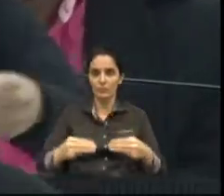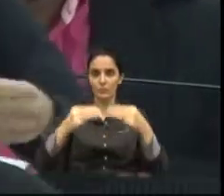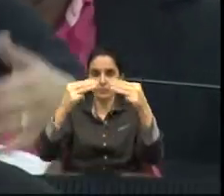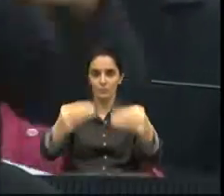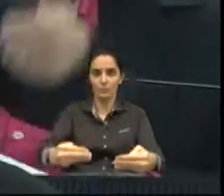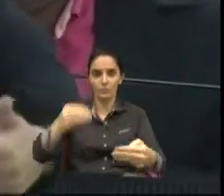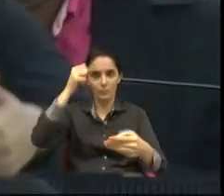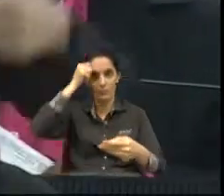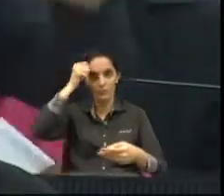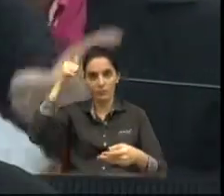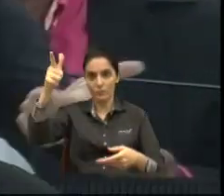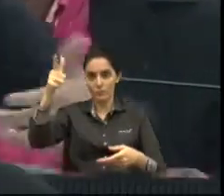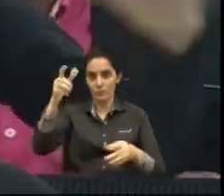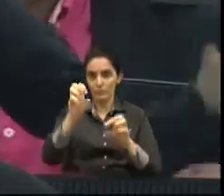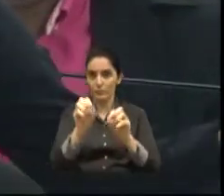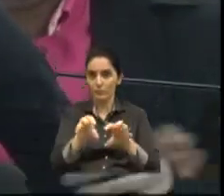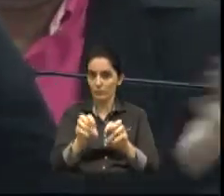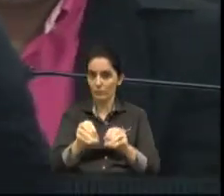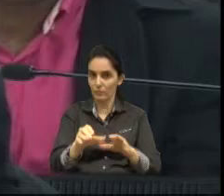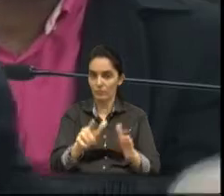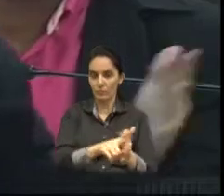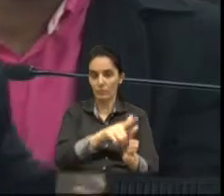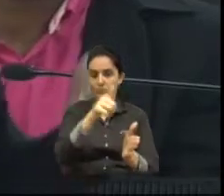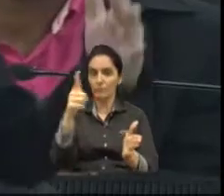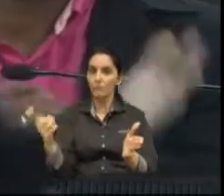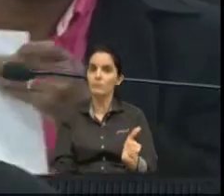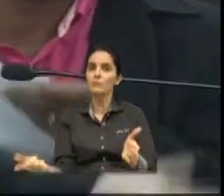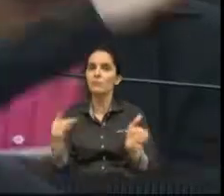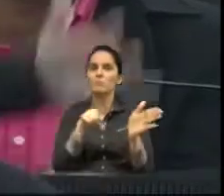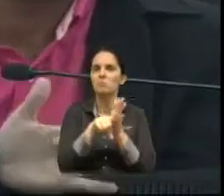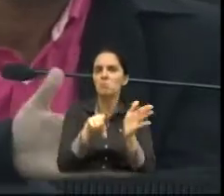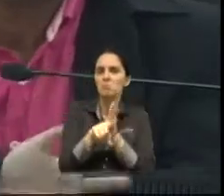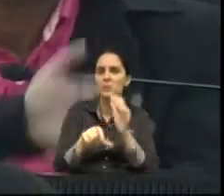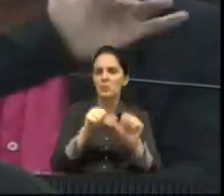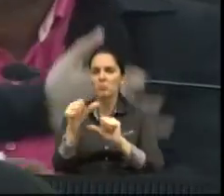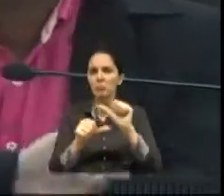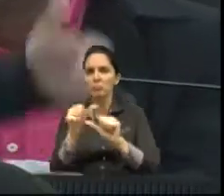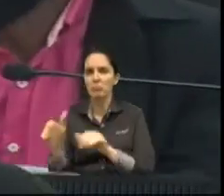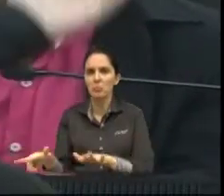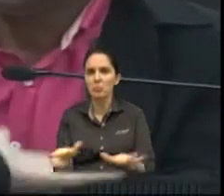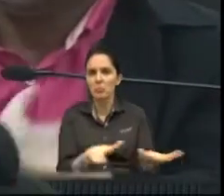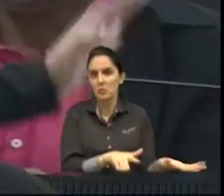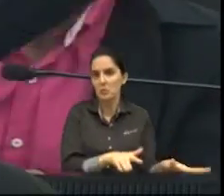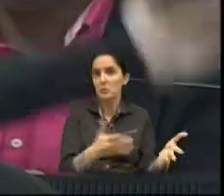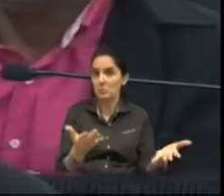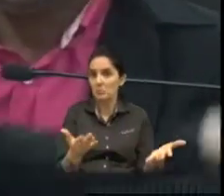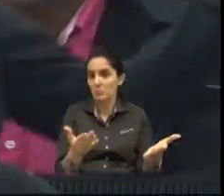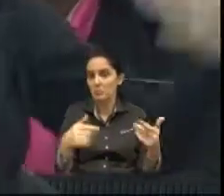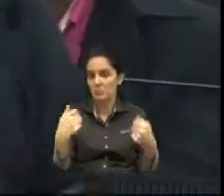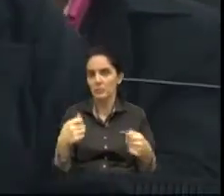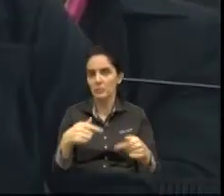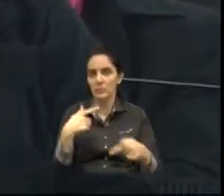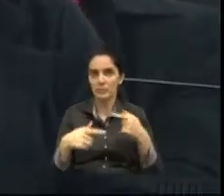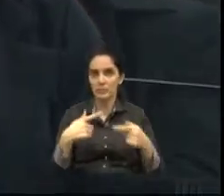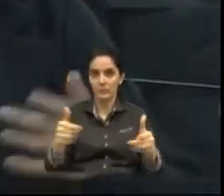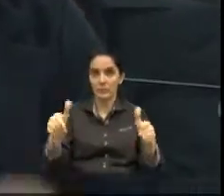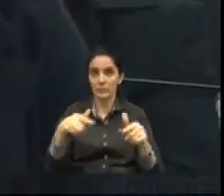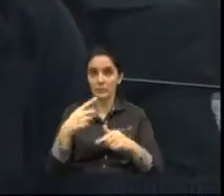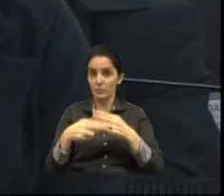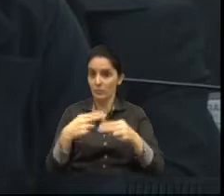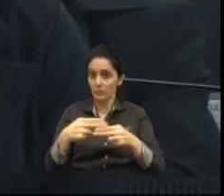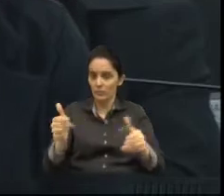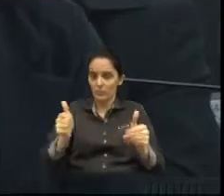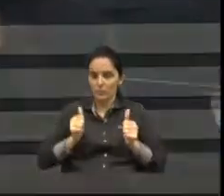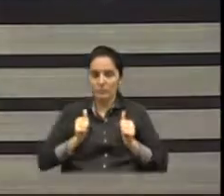nós tivemos aí Estadão e Folha questionando com relação às mudanças repentinas na última semana. Eu acho que caberia uma discussão maior, por isso a abstenção do fato.